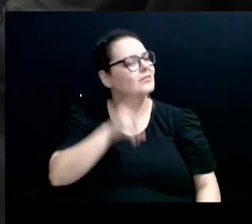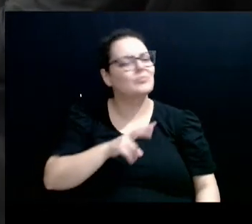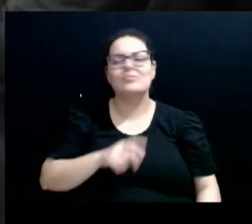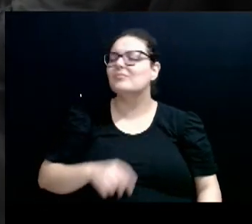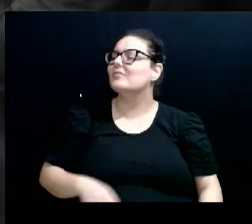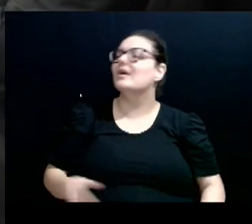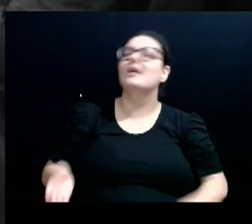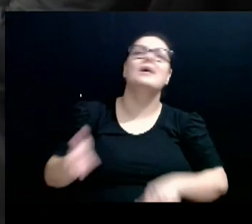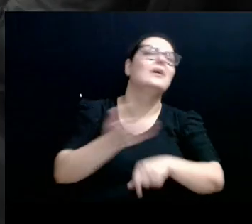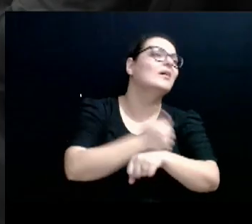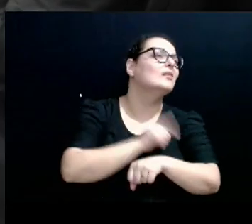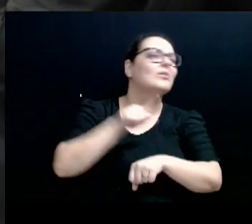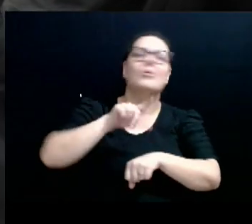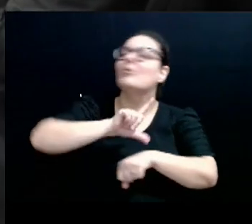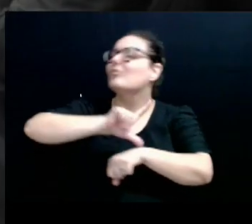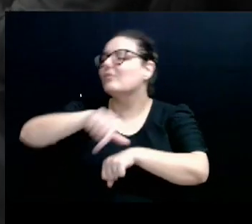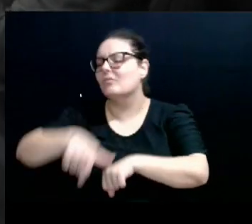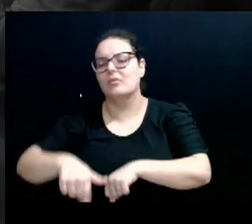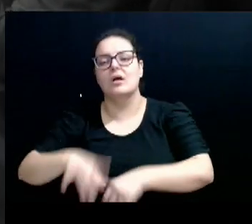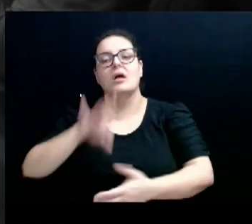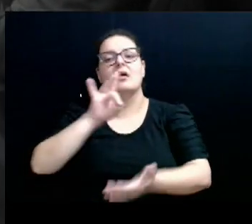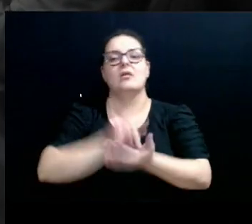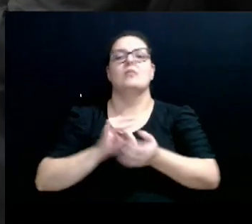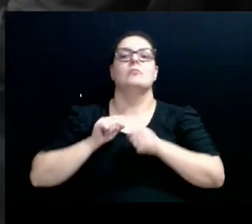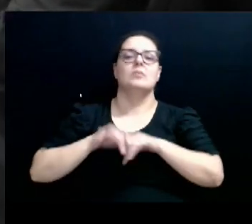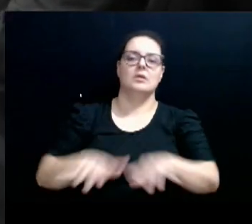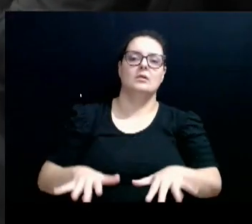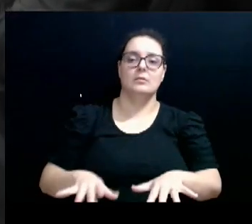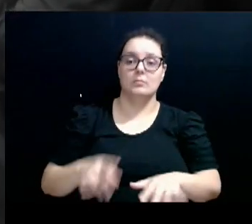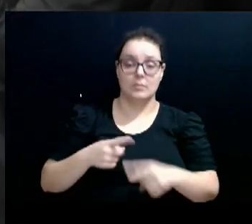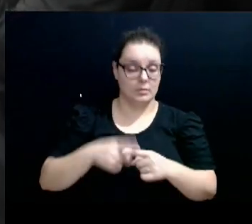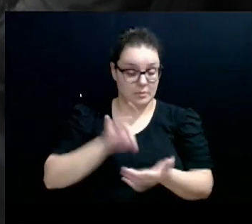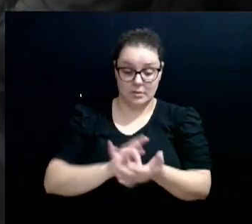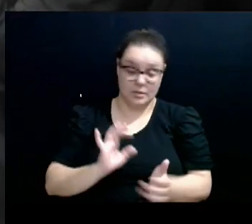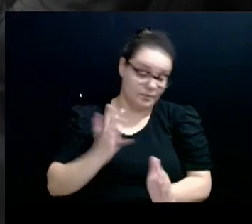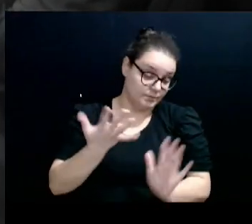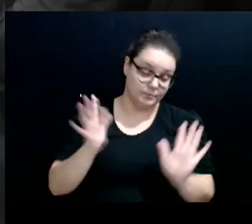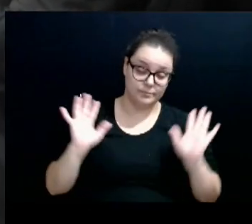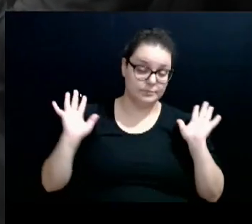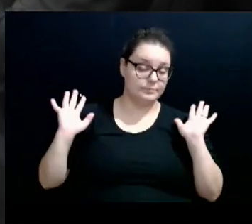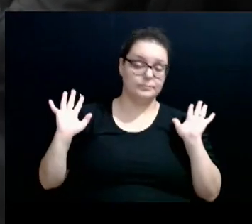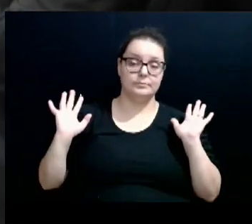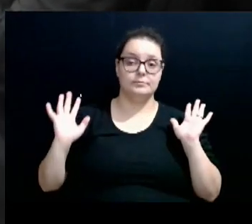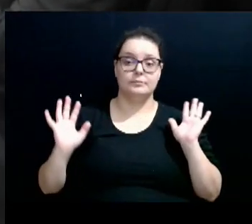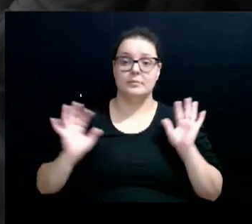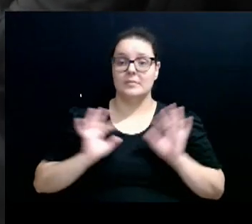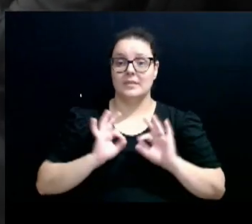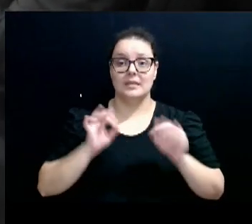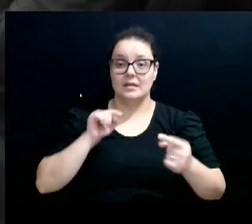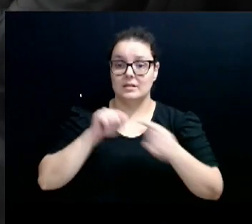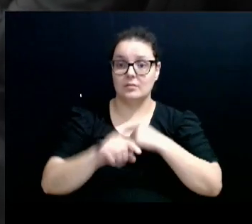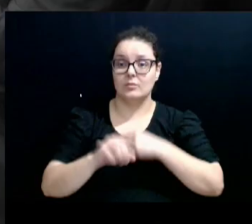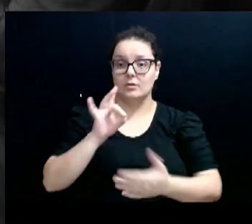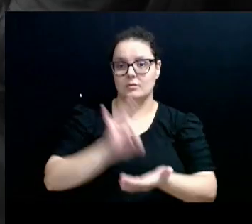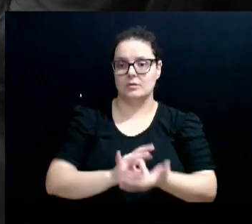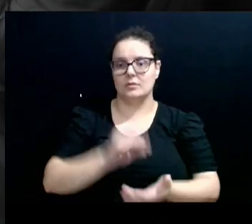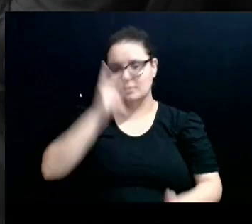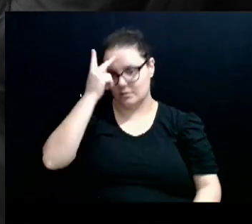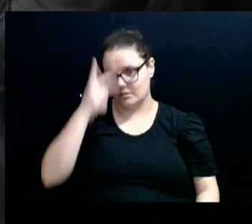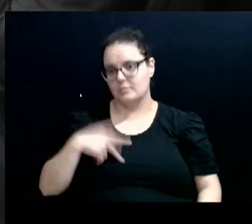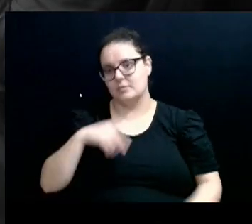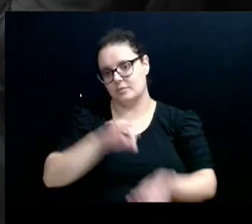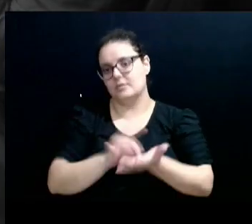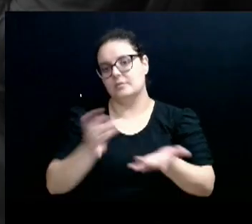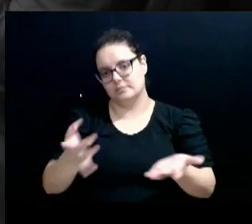a verdade vai triunfar, porque verdade é verdade, né? E nada pode se contra a verdade, né? Senão a própria verdade. É isso